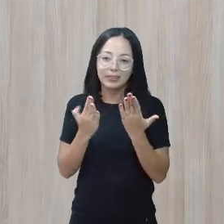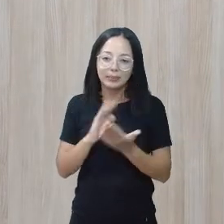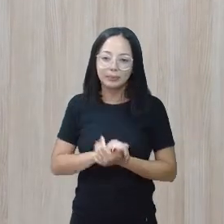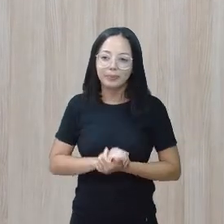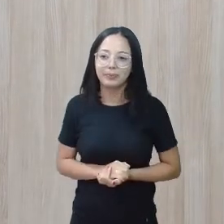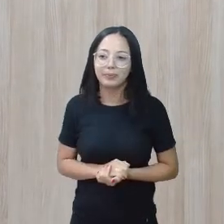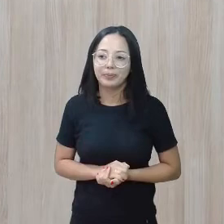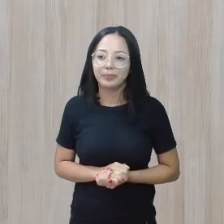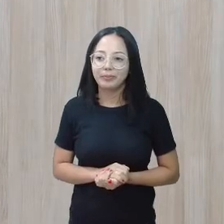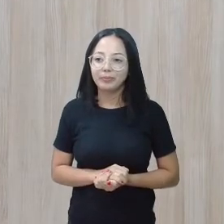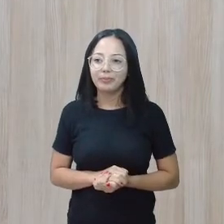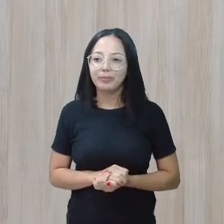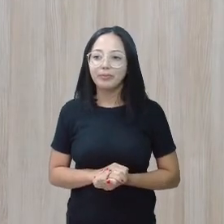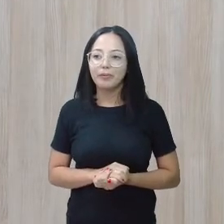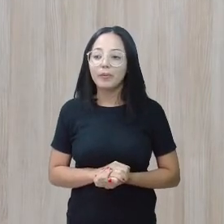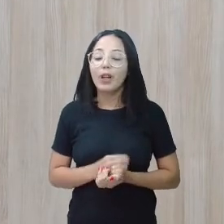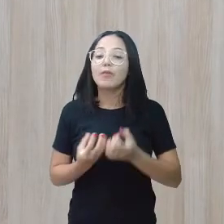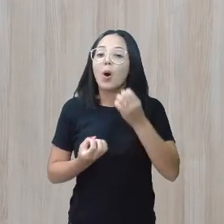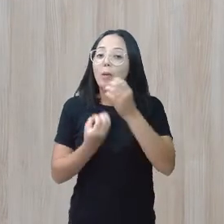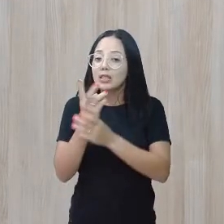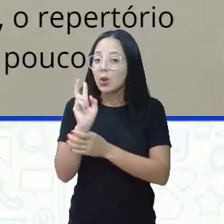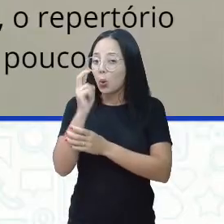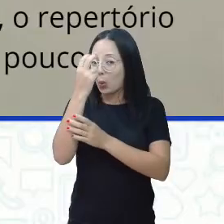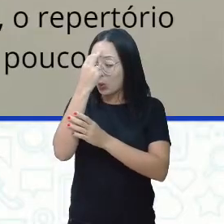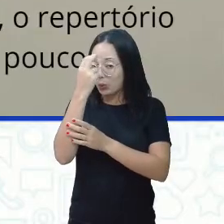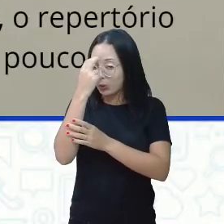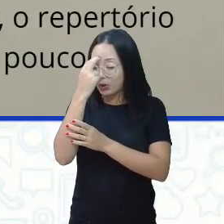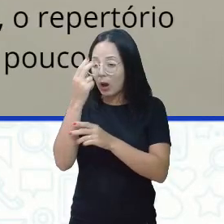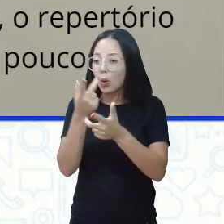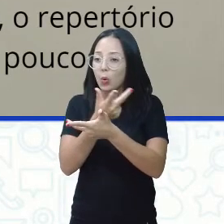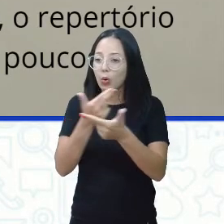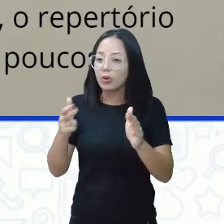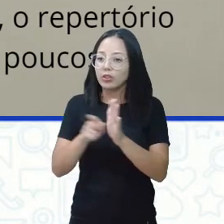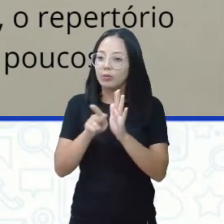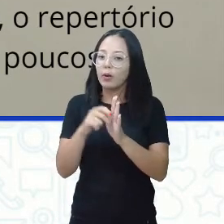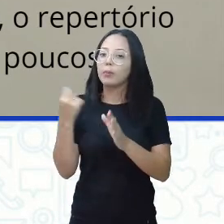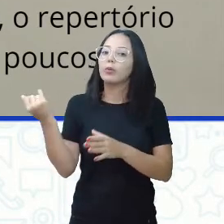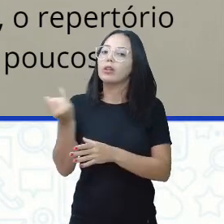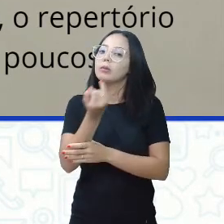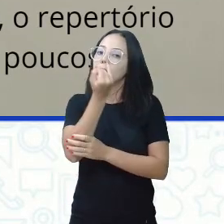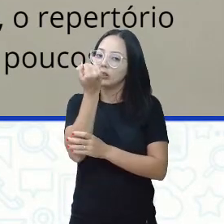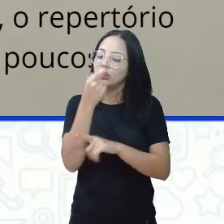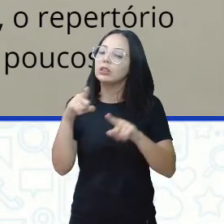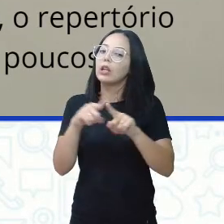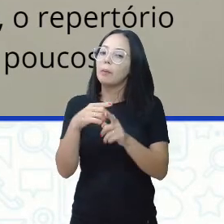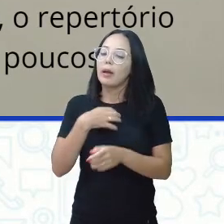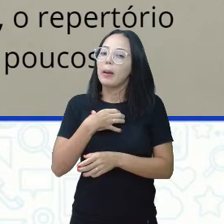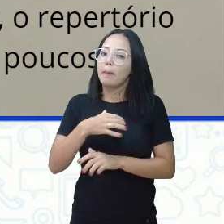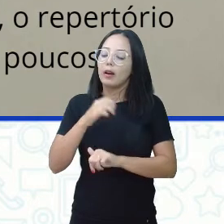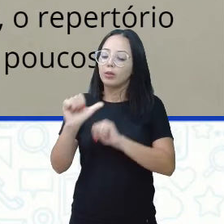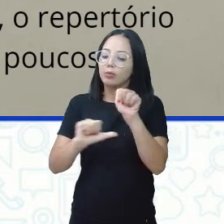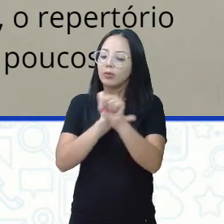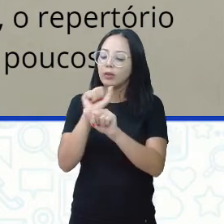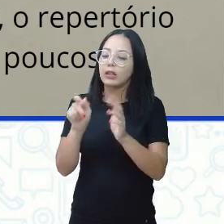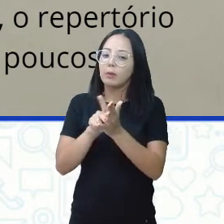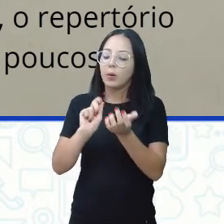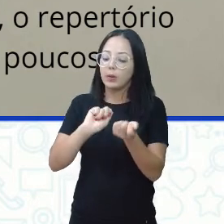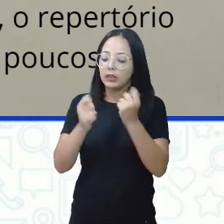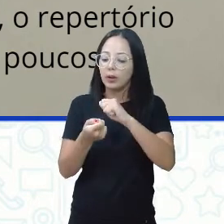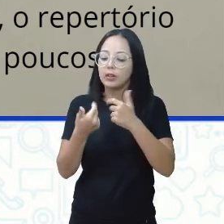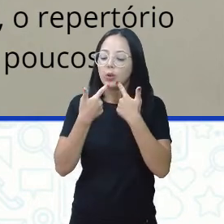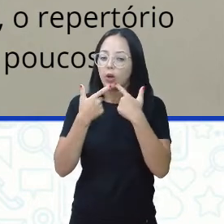etc. A formação cultural, coisas que são importantes e que impactam também na adequação linguística, vamos